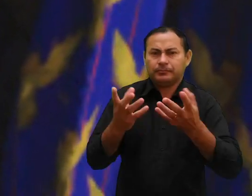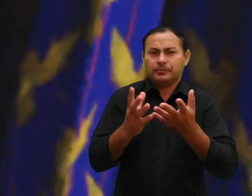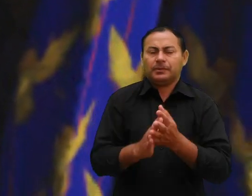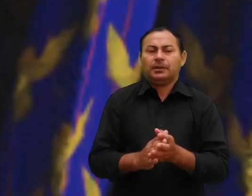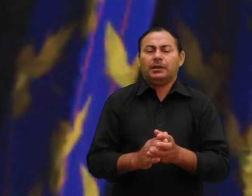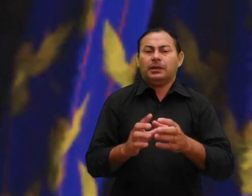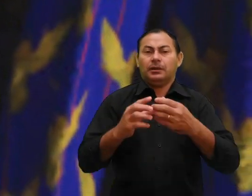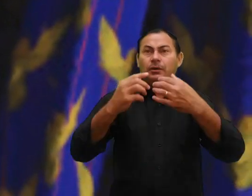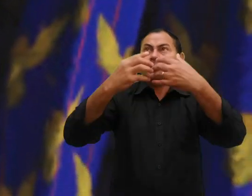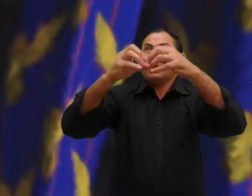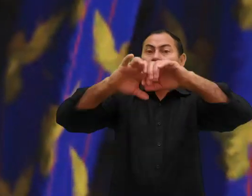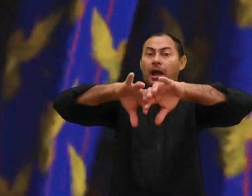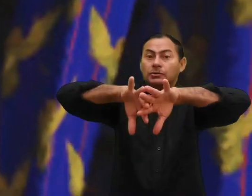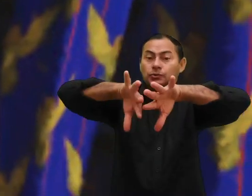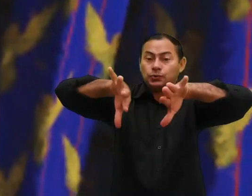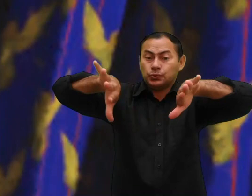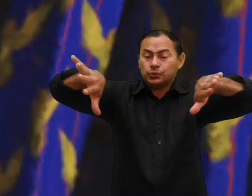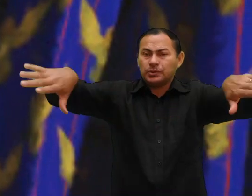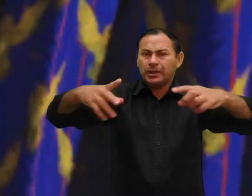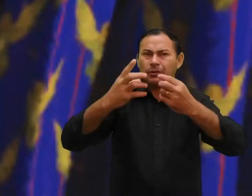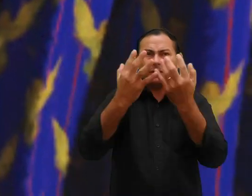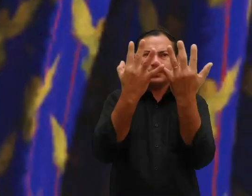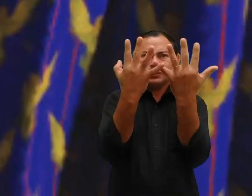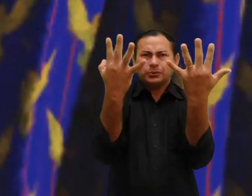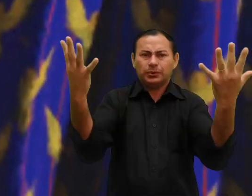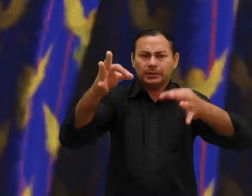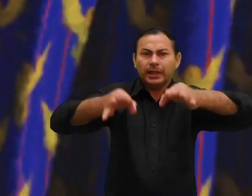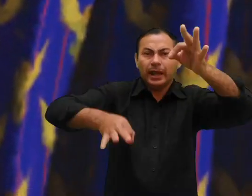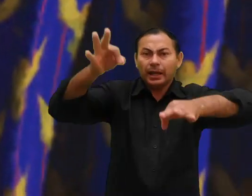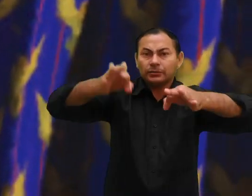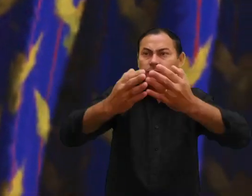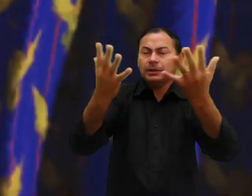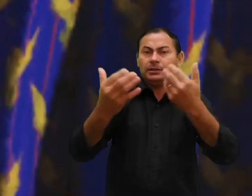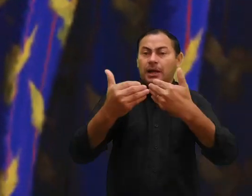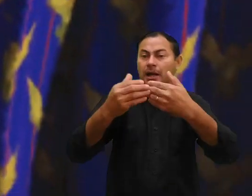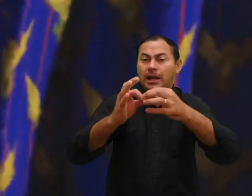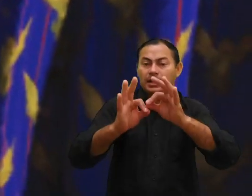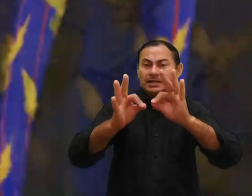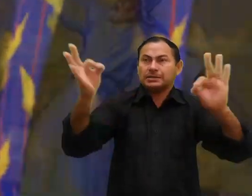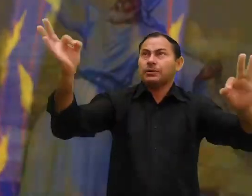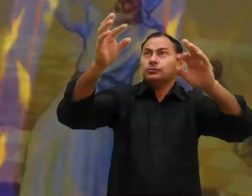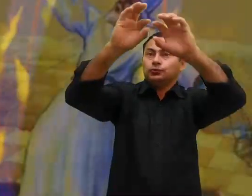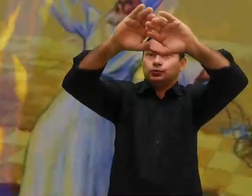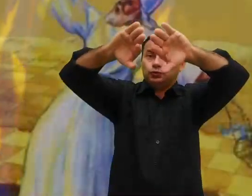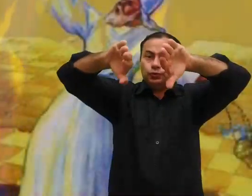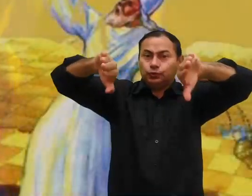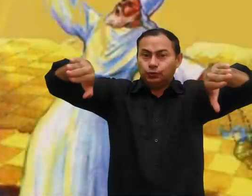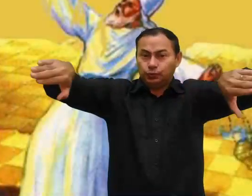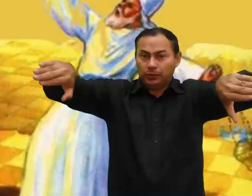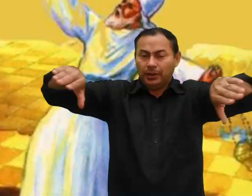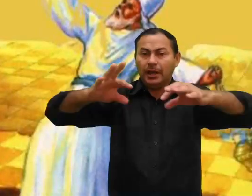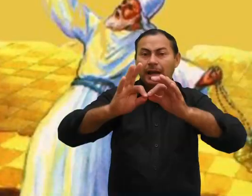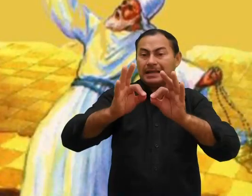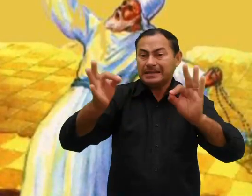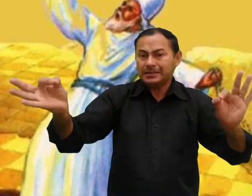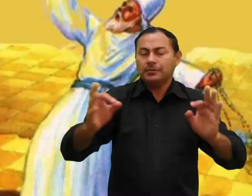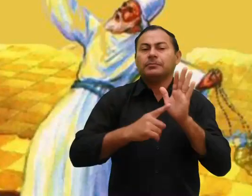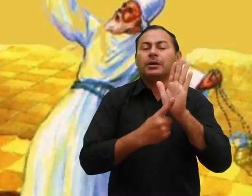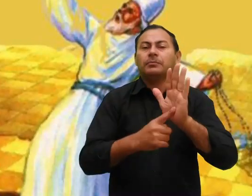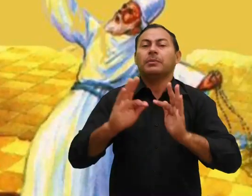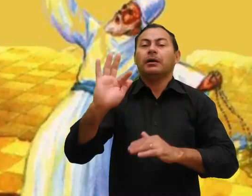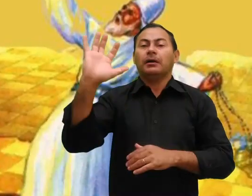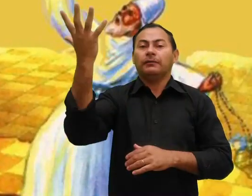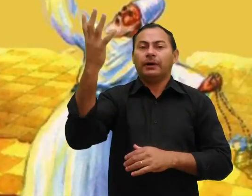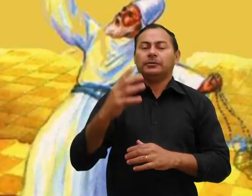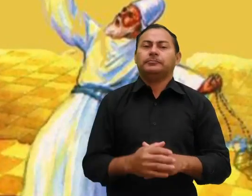Ele se rasgou, não? Era como uma cortina de teatro. E rasgou-se de cima a baixo miraculosamente,